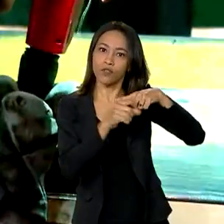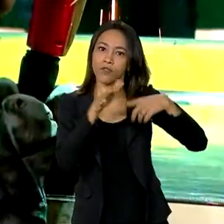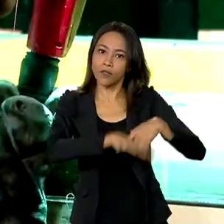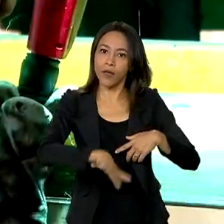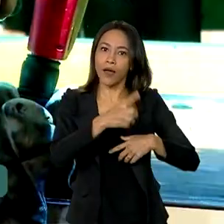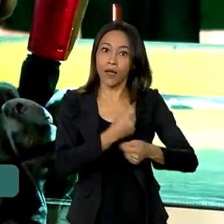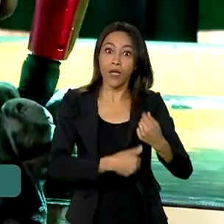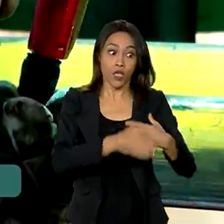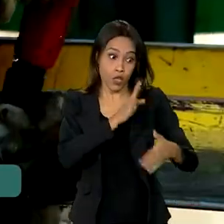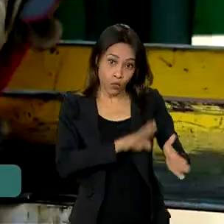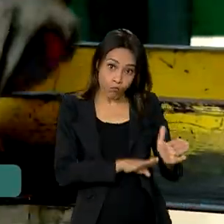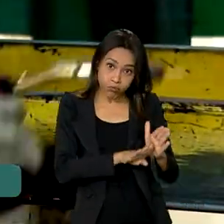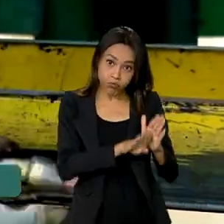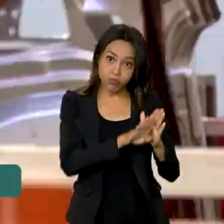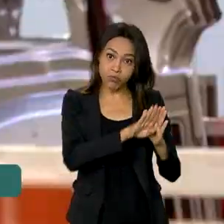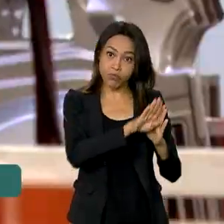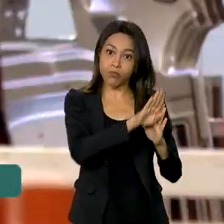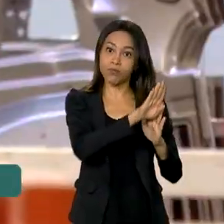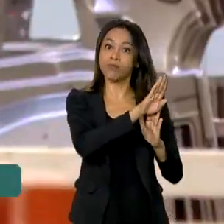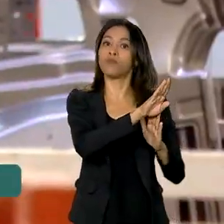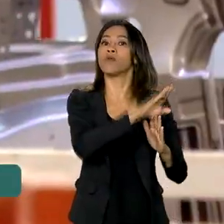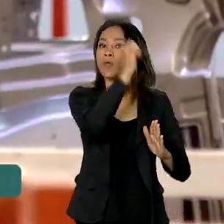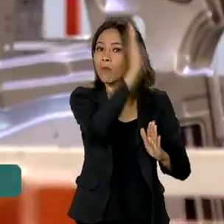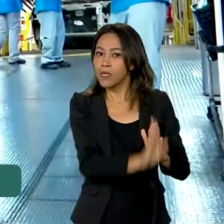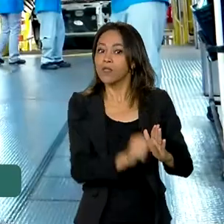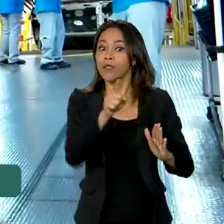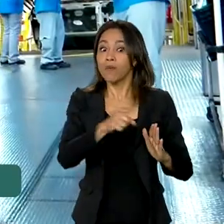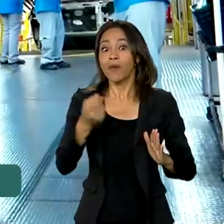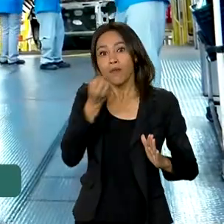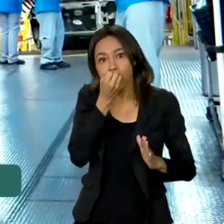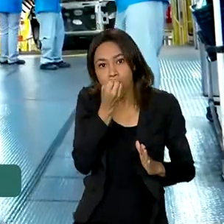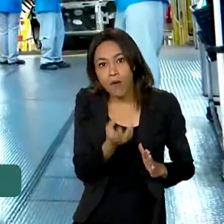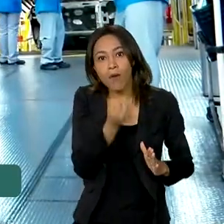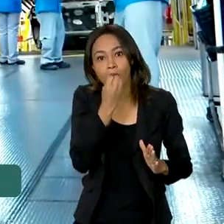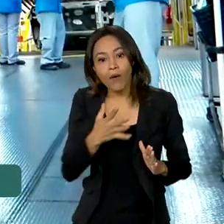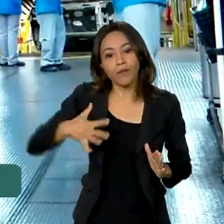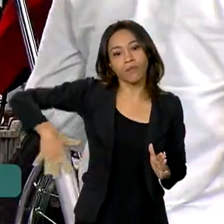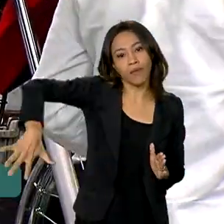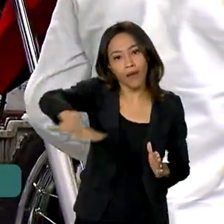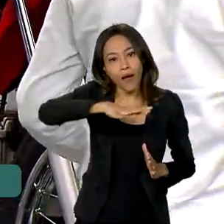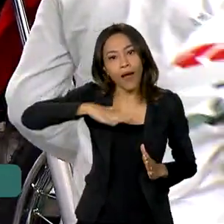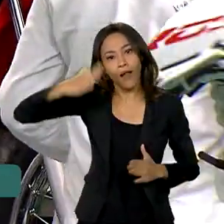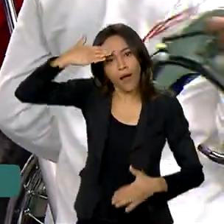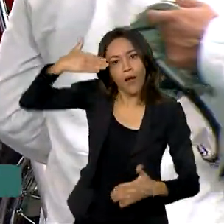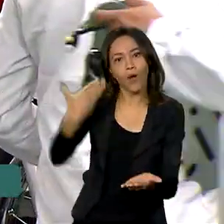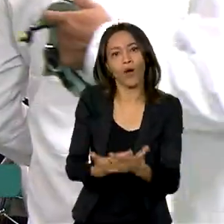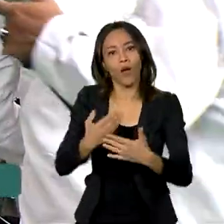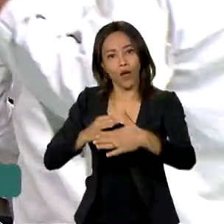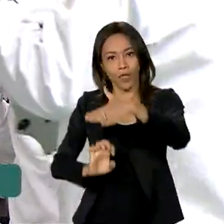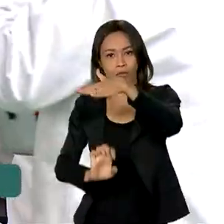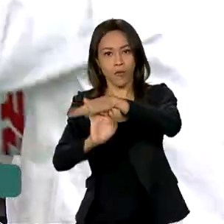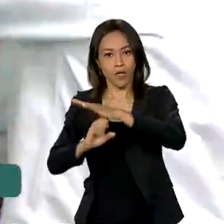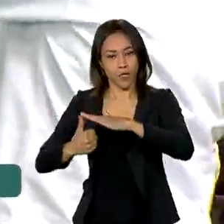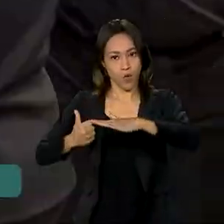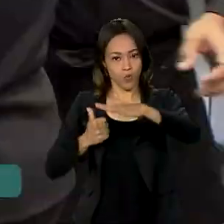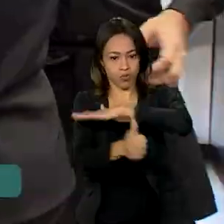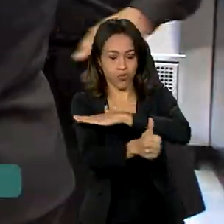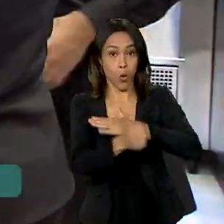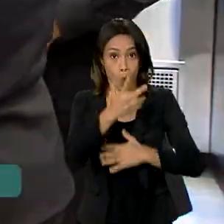país criaram um ambiente propício também para os investimentos do setor privado. Tanto que o Brasil